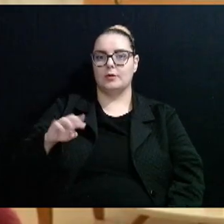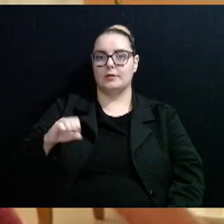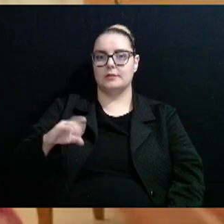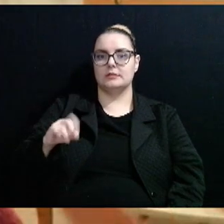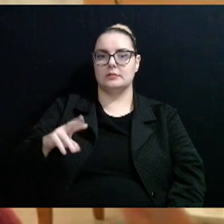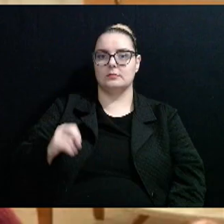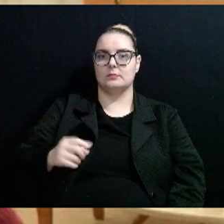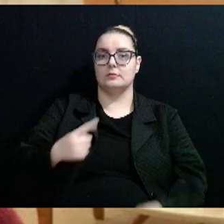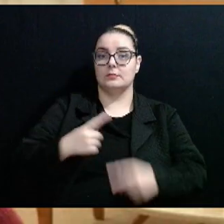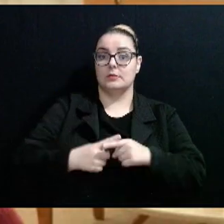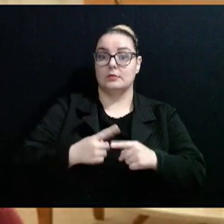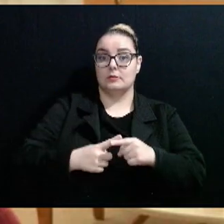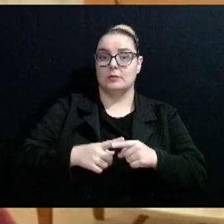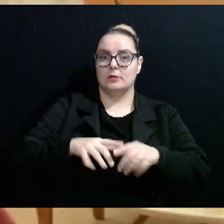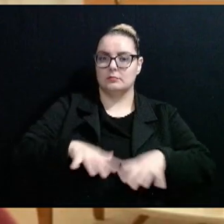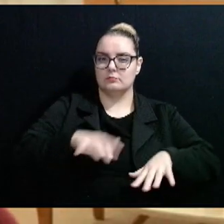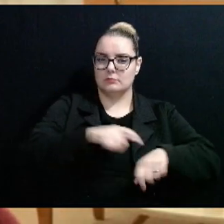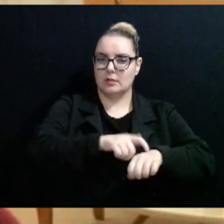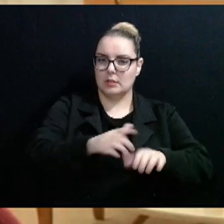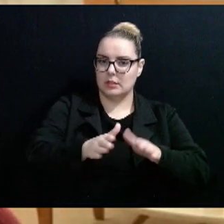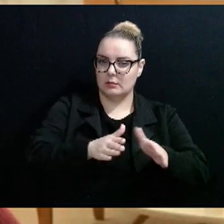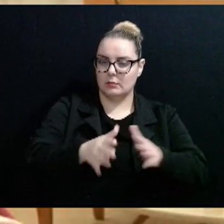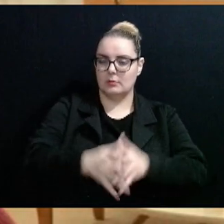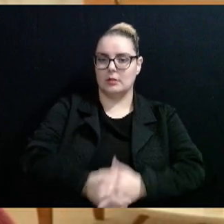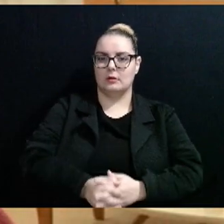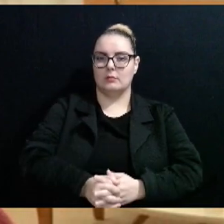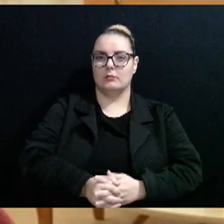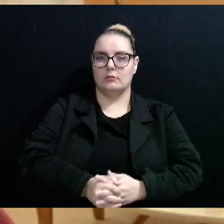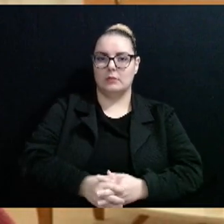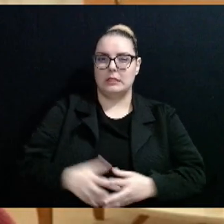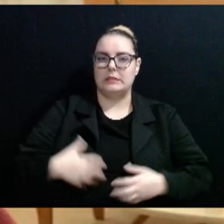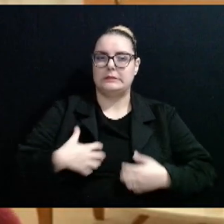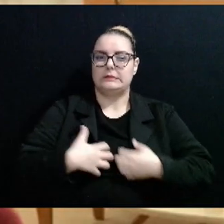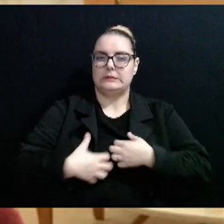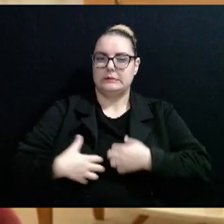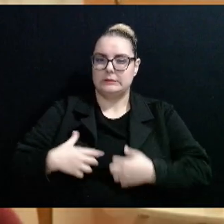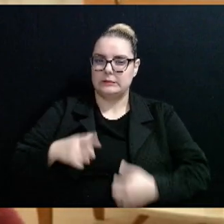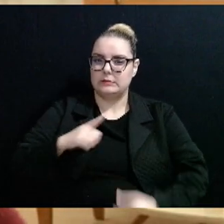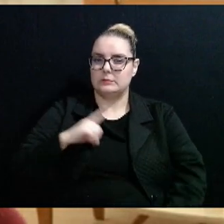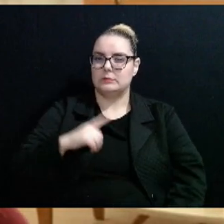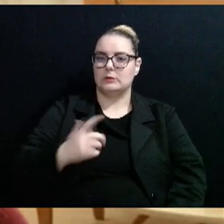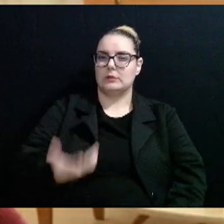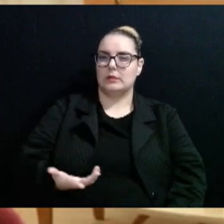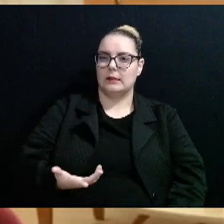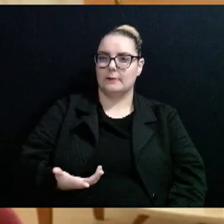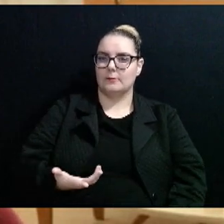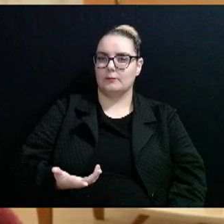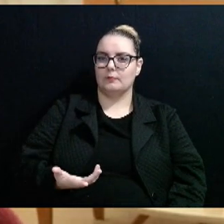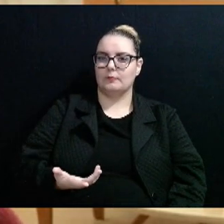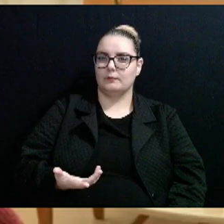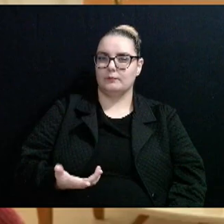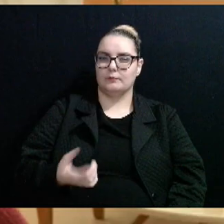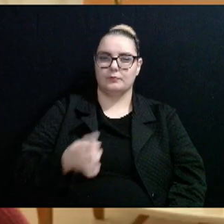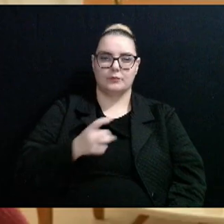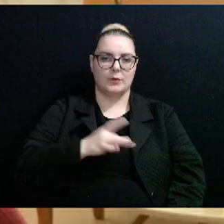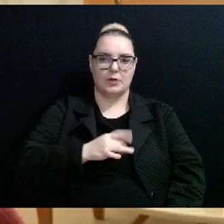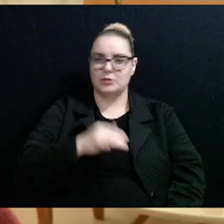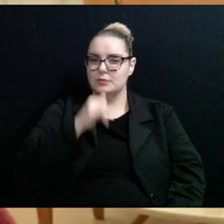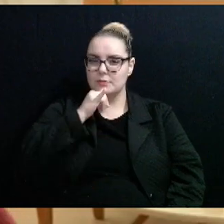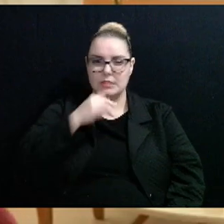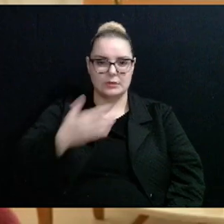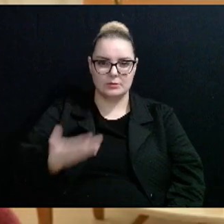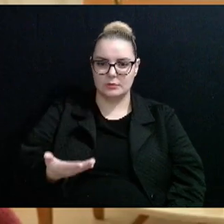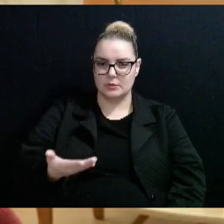daquele estado de incômodo que você está, de medo, por exemplo,